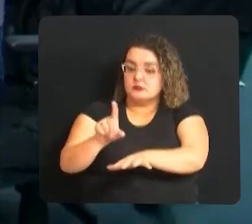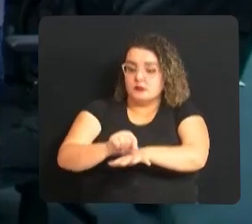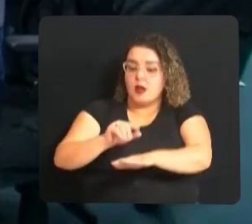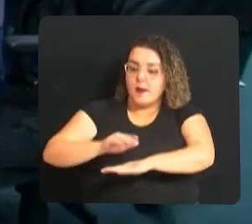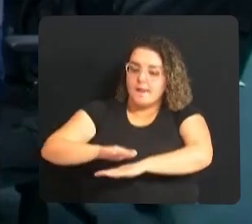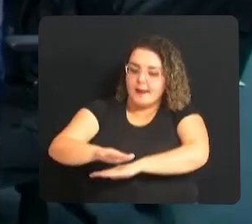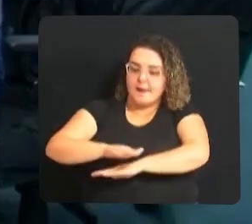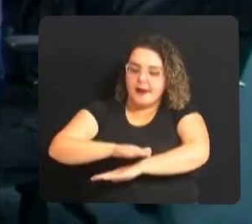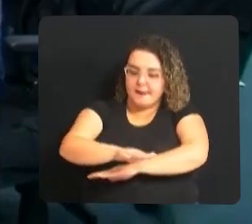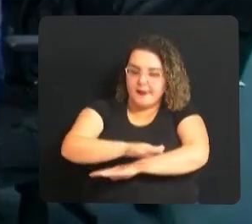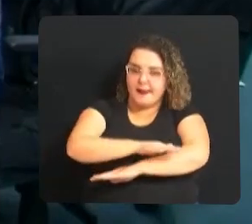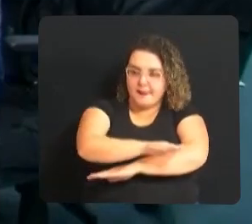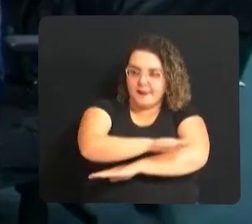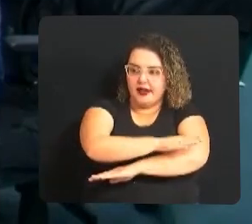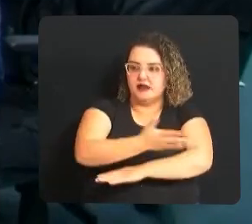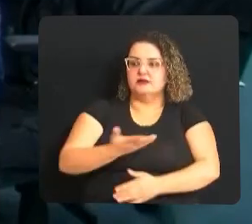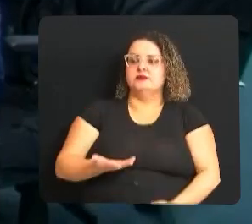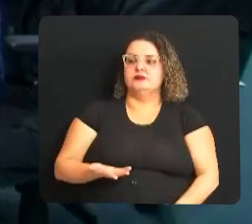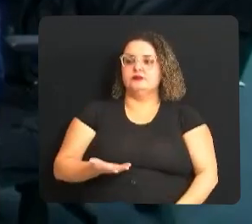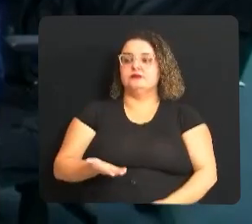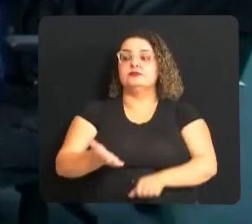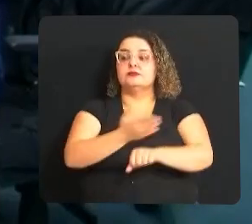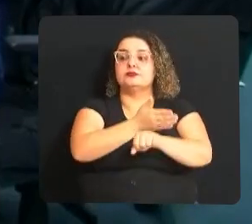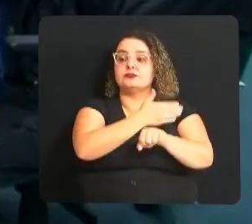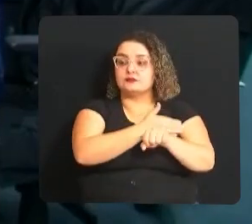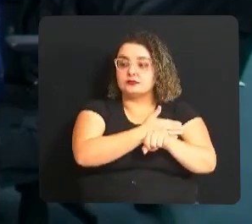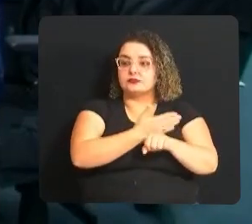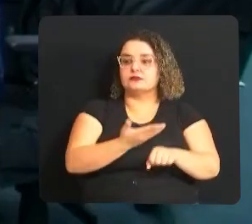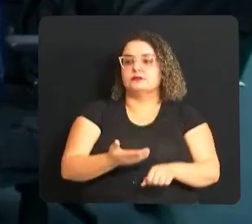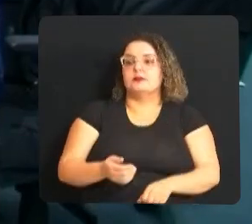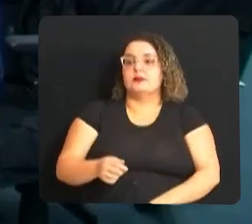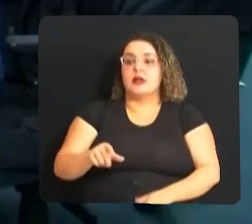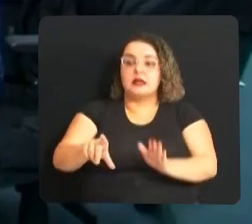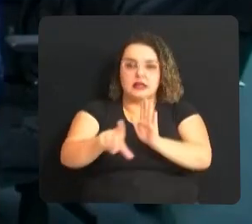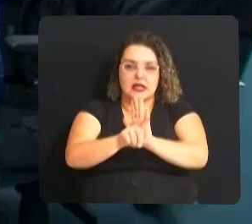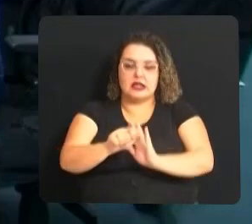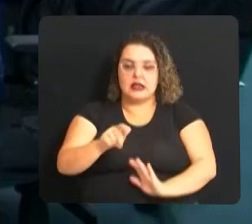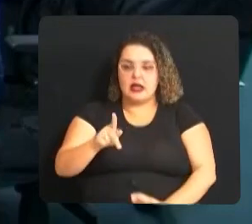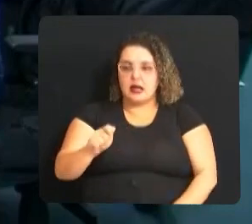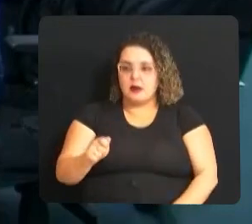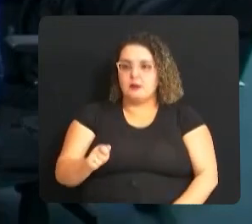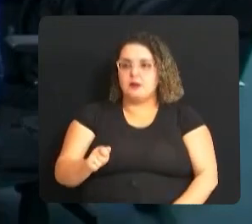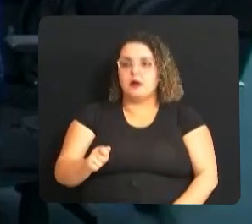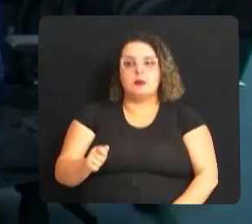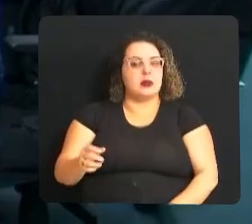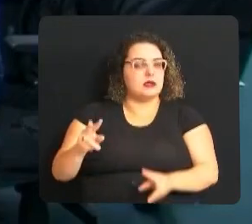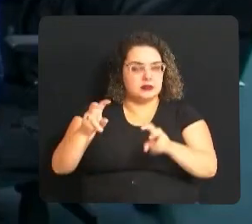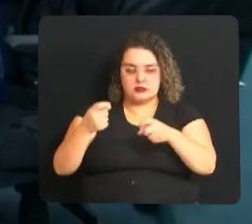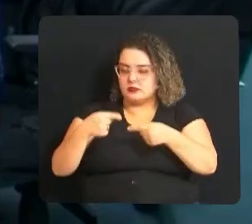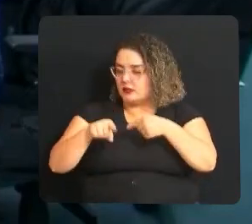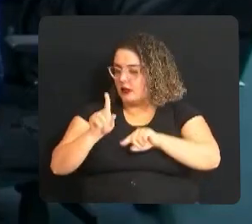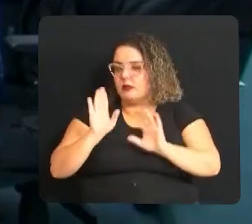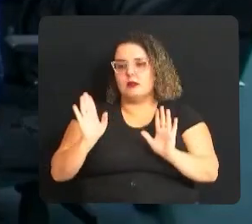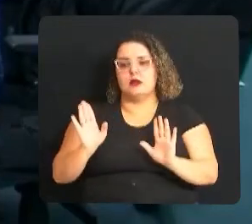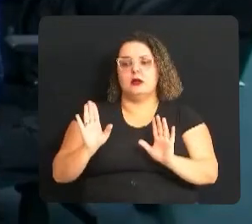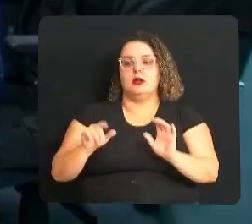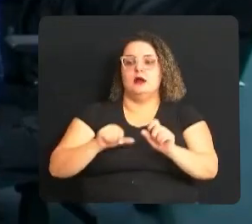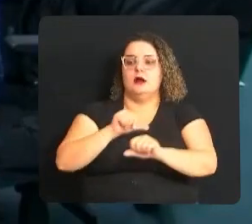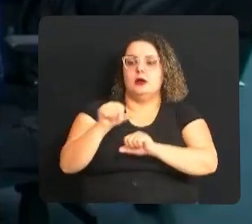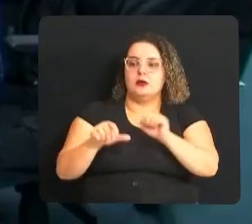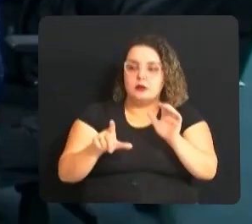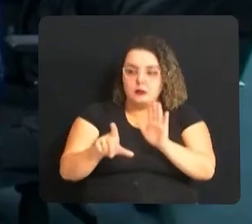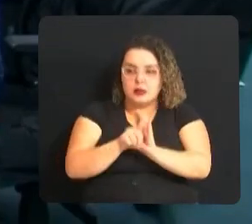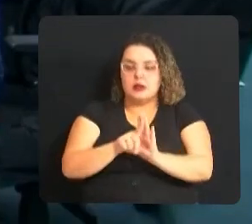essa alternativa de pavimentação. Eu esbarrei anteriormente na lei da APA, mas esse assunto foi superado.